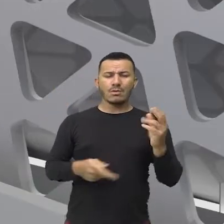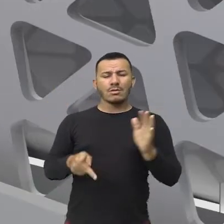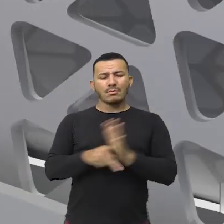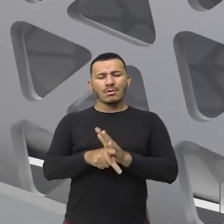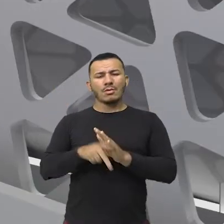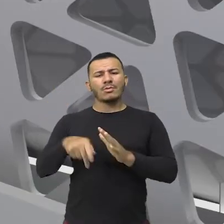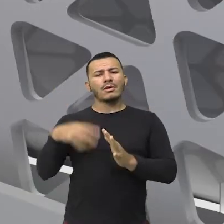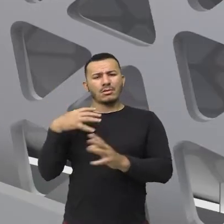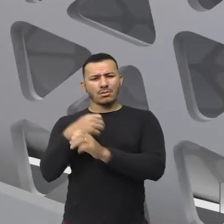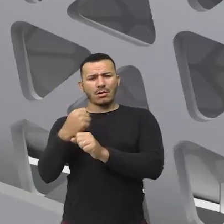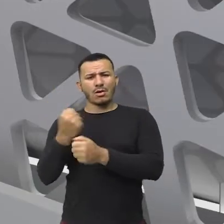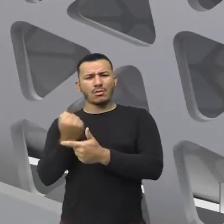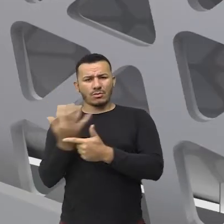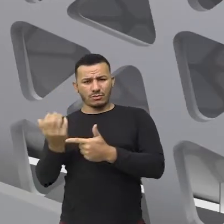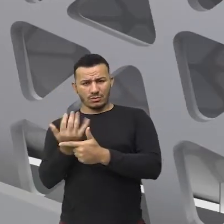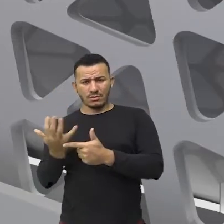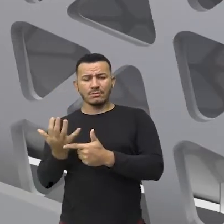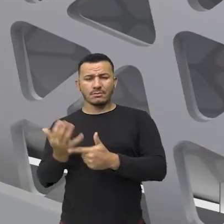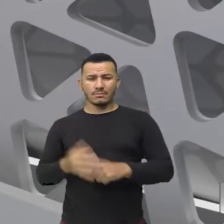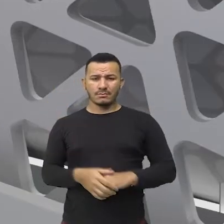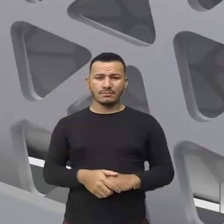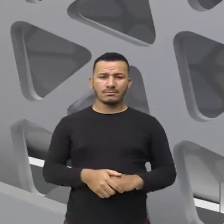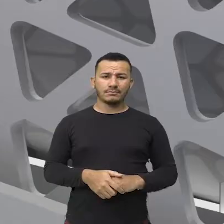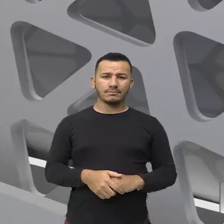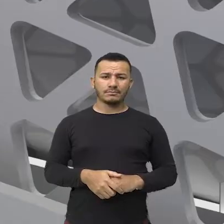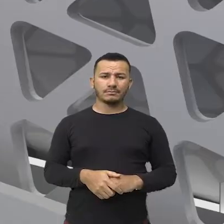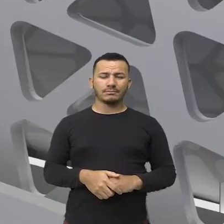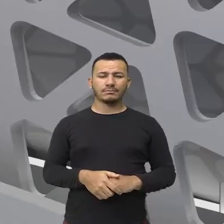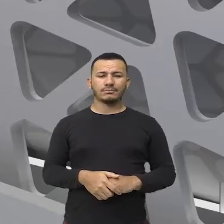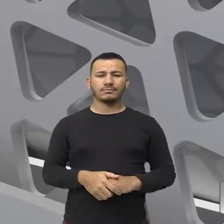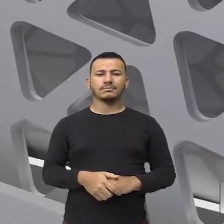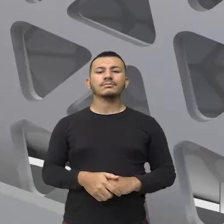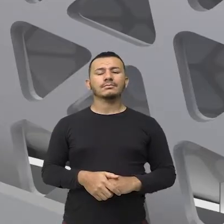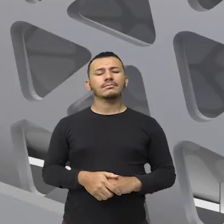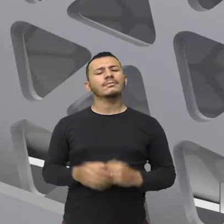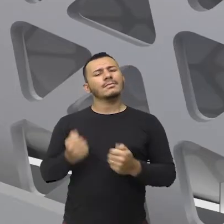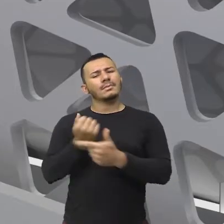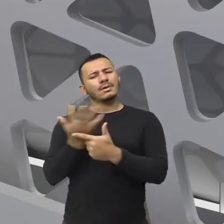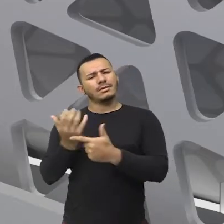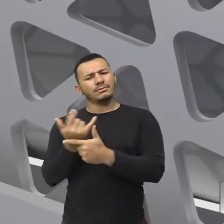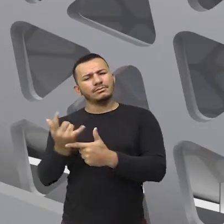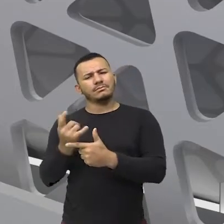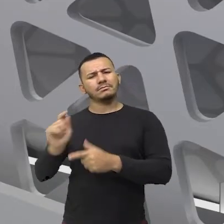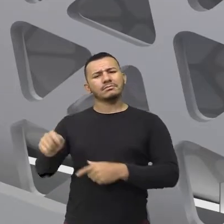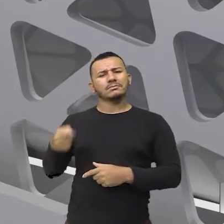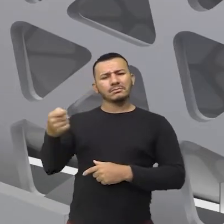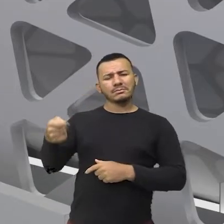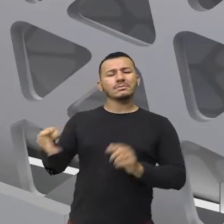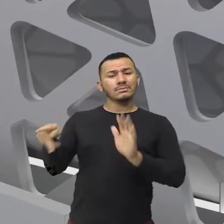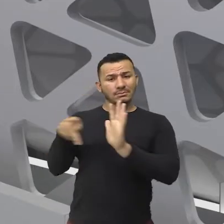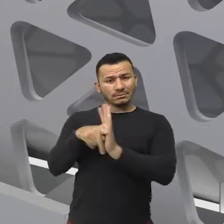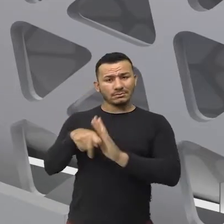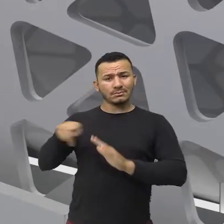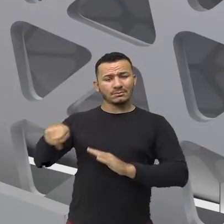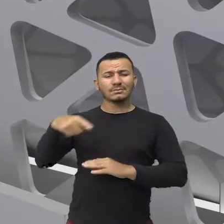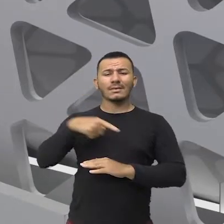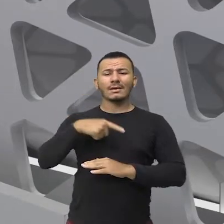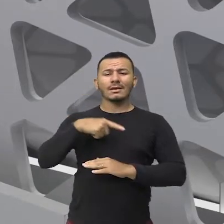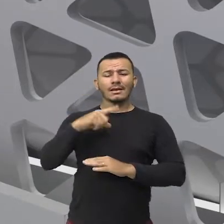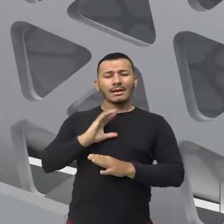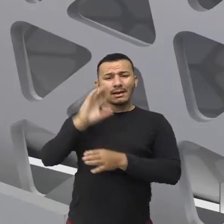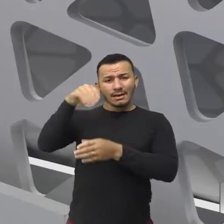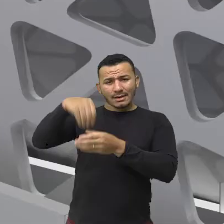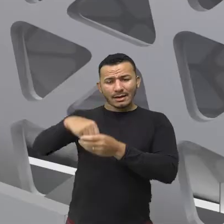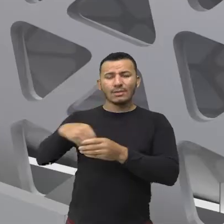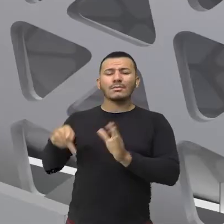expressão algébrica, tá legal? E aí, lembrando que expressões algébricas são, na verdade, expressões que